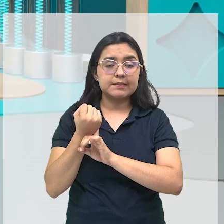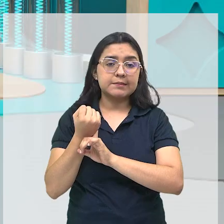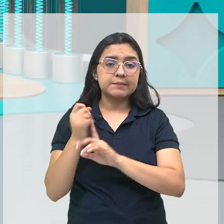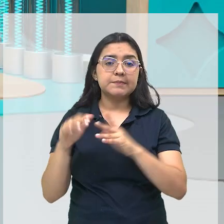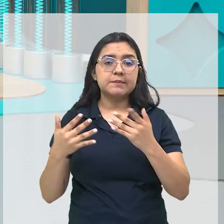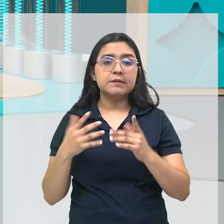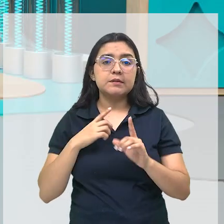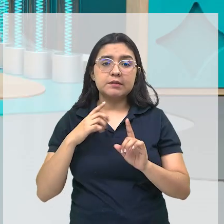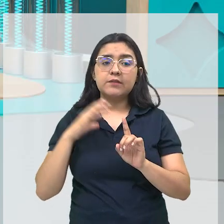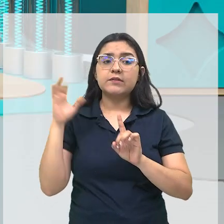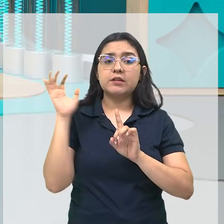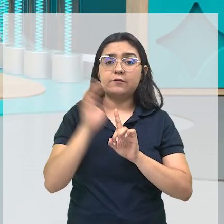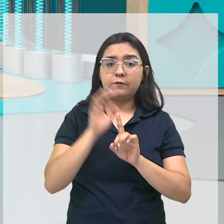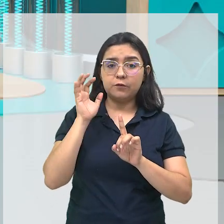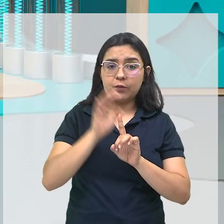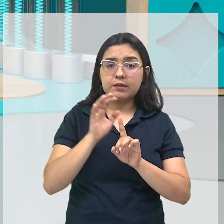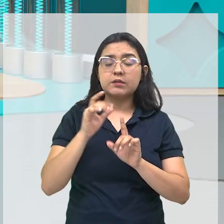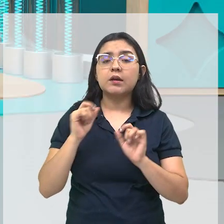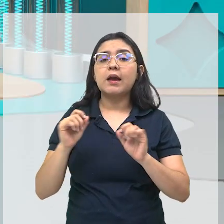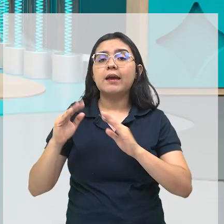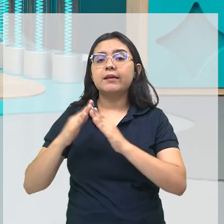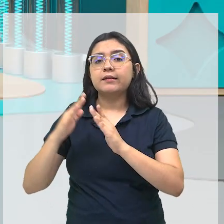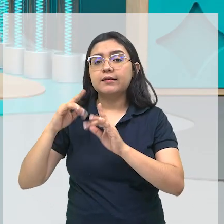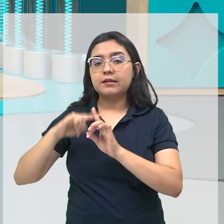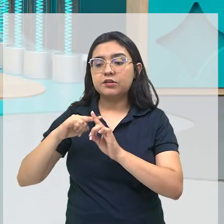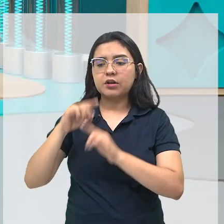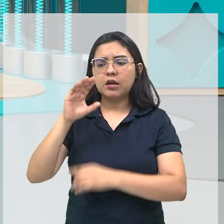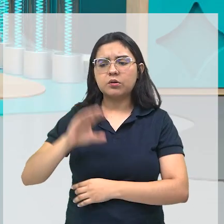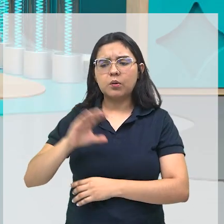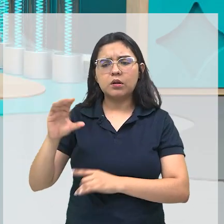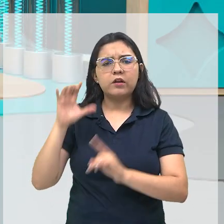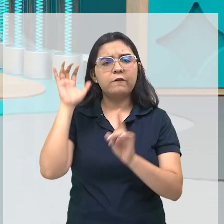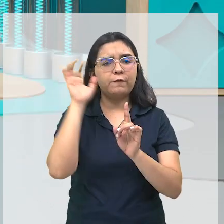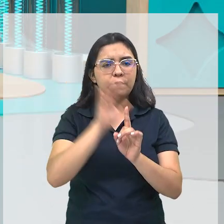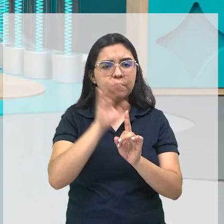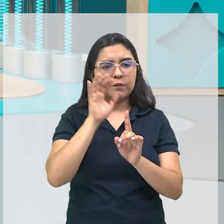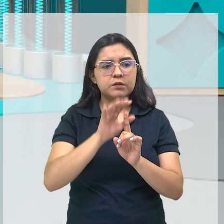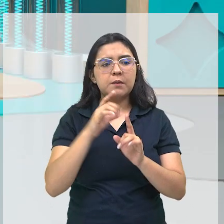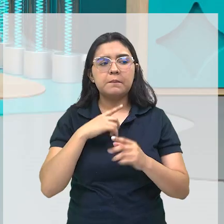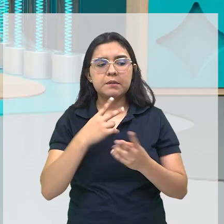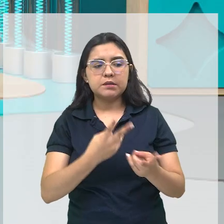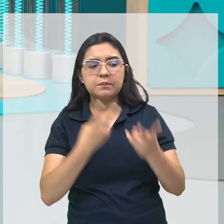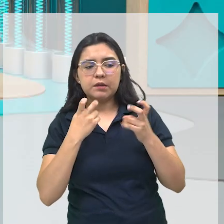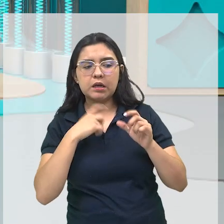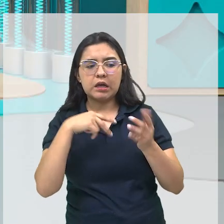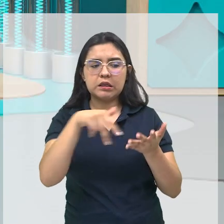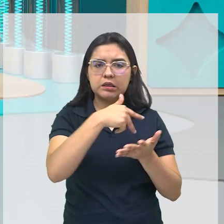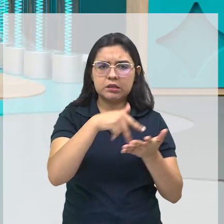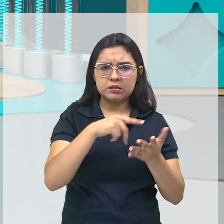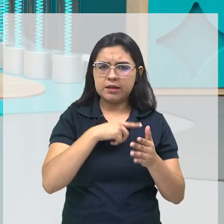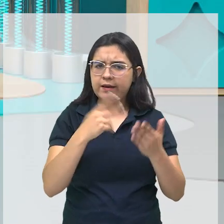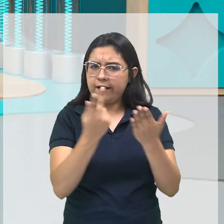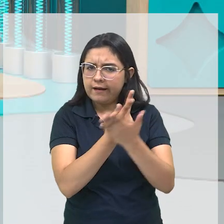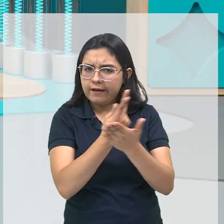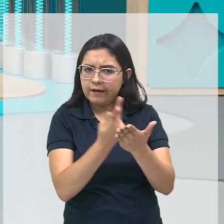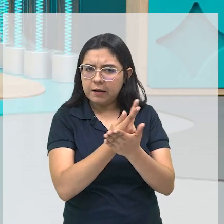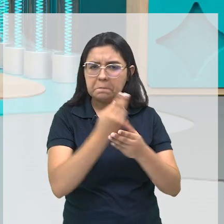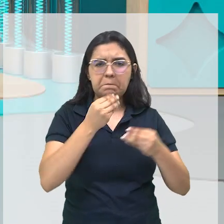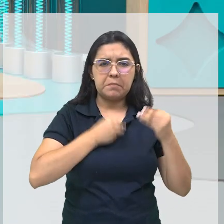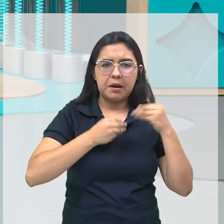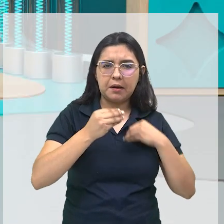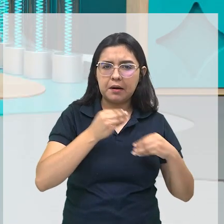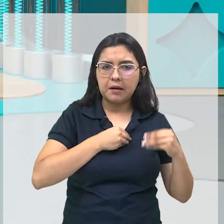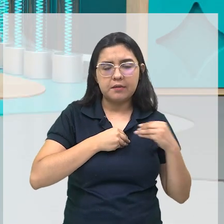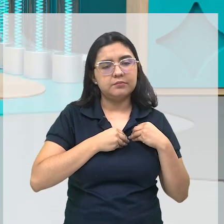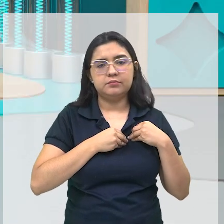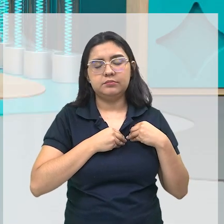da influência restritiva da Igreja Católica, que via muitas formas de dança como práticas imorais, como práticas